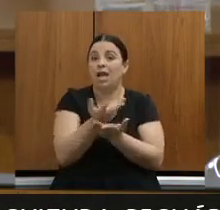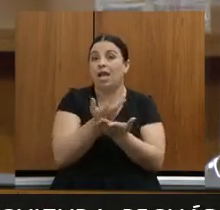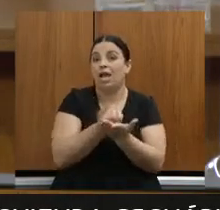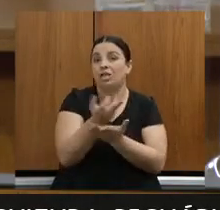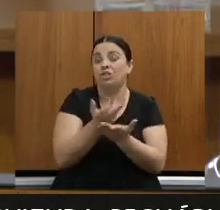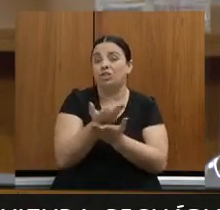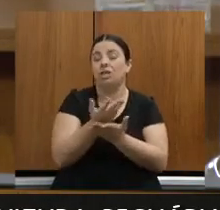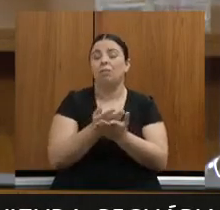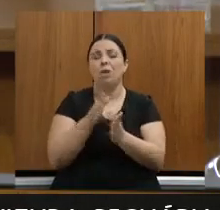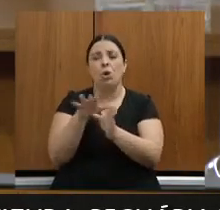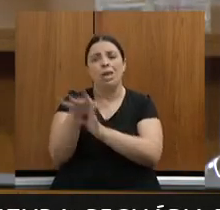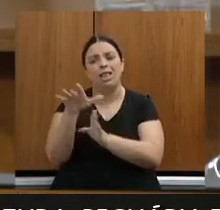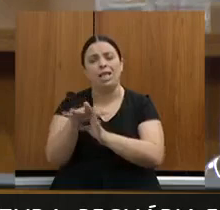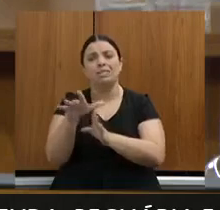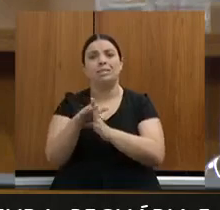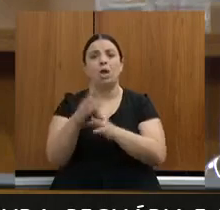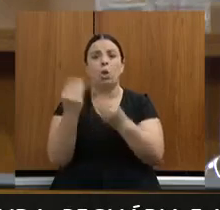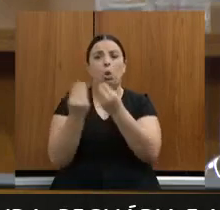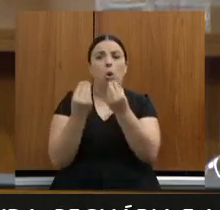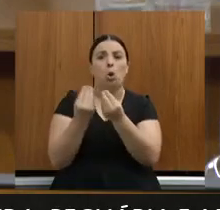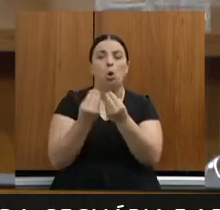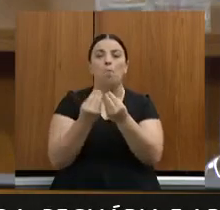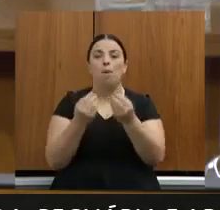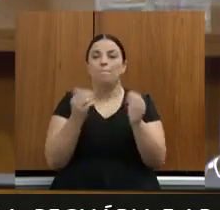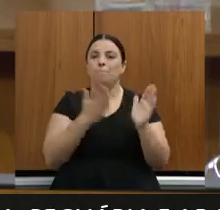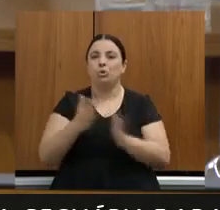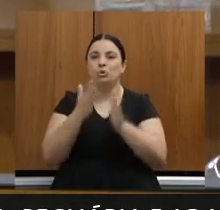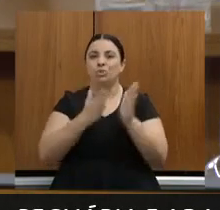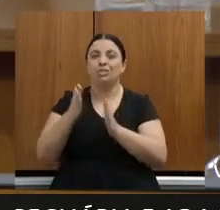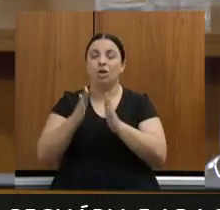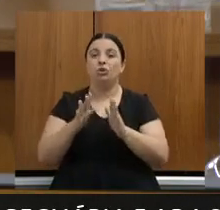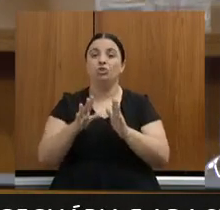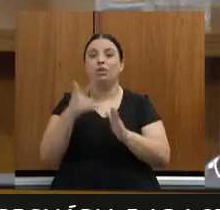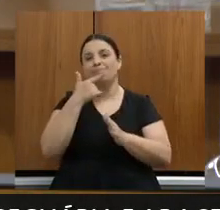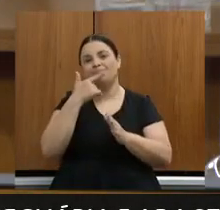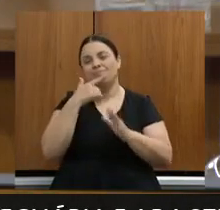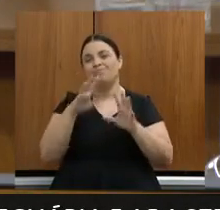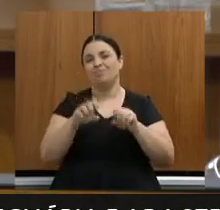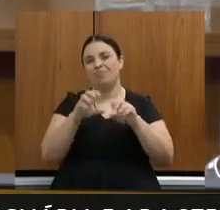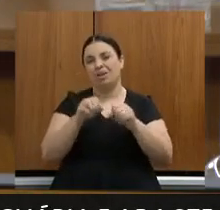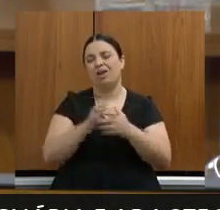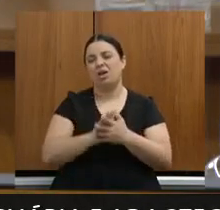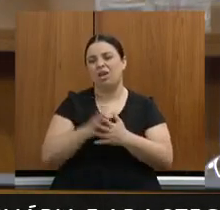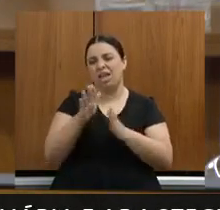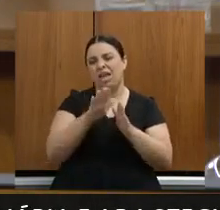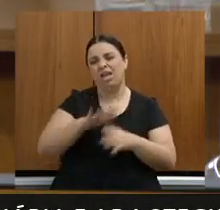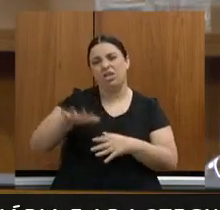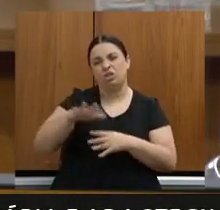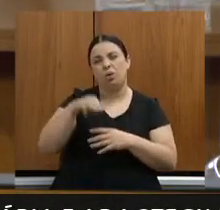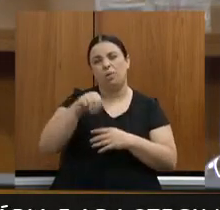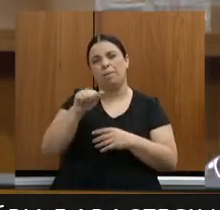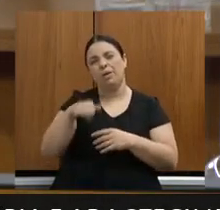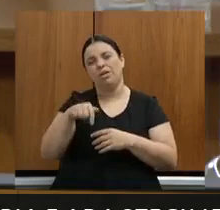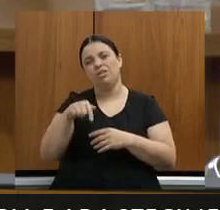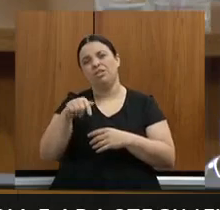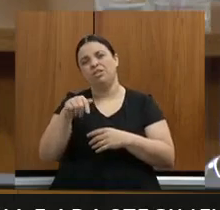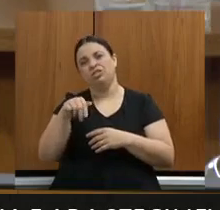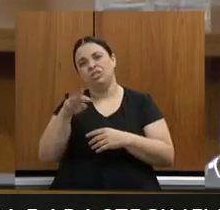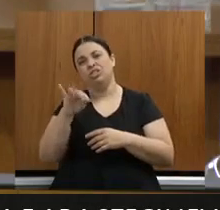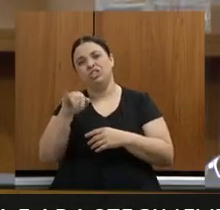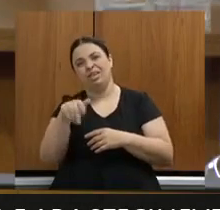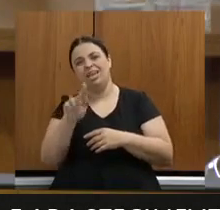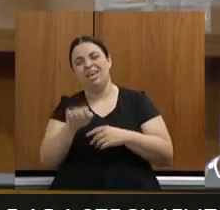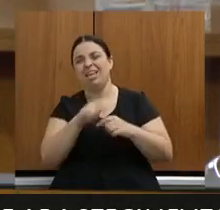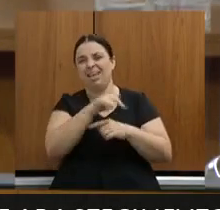queijo ar exatamente por essas regiões que eu já mencionei Mantiqueira EA Lagoa e muitos produtores vão construir novas queijarias e